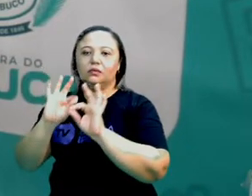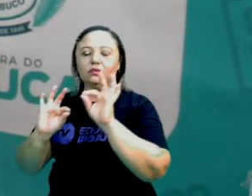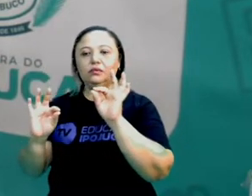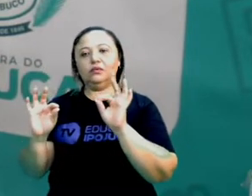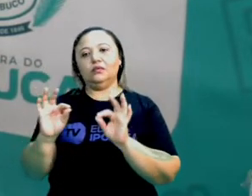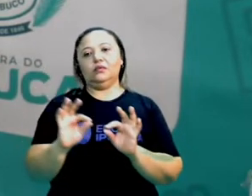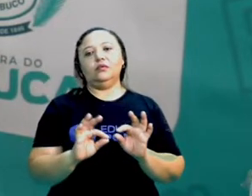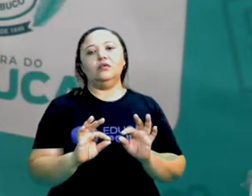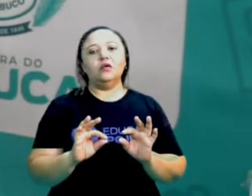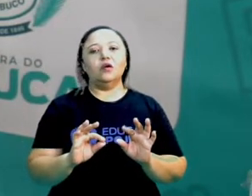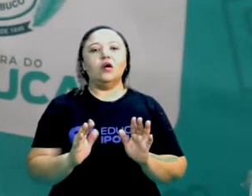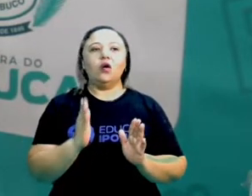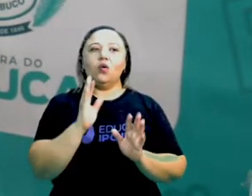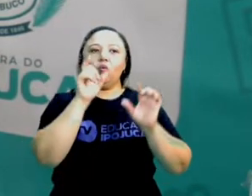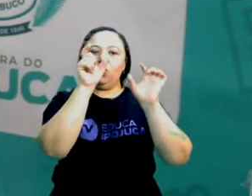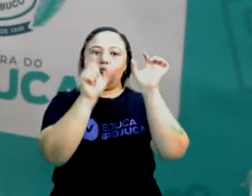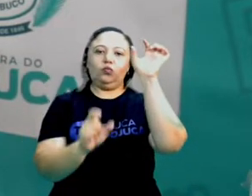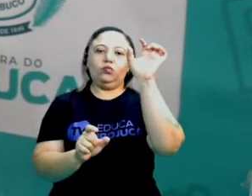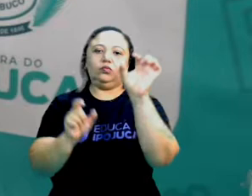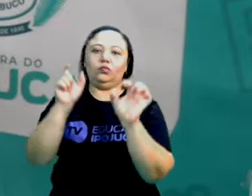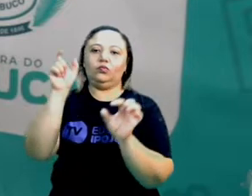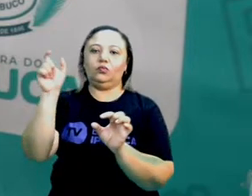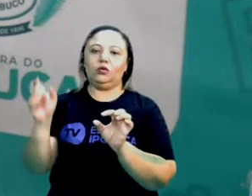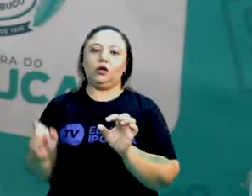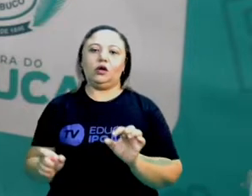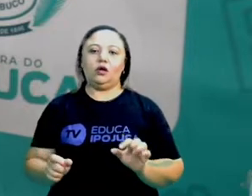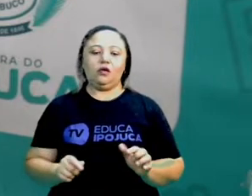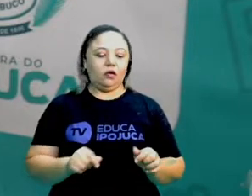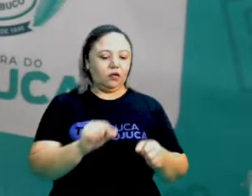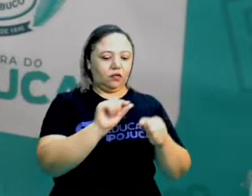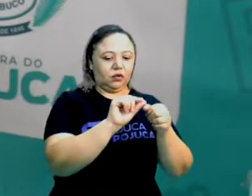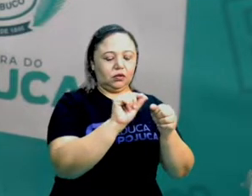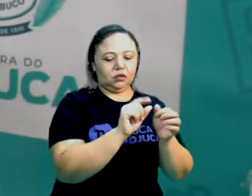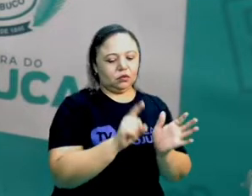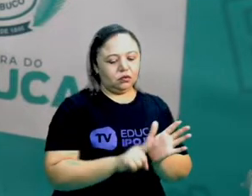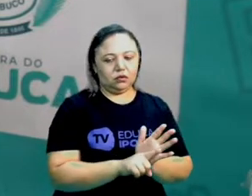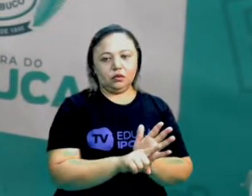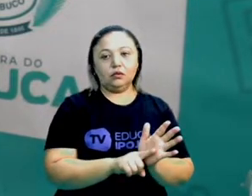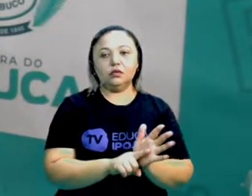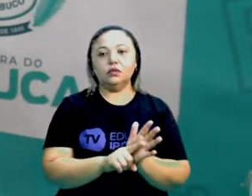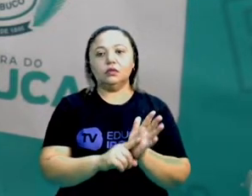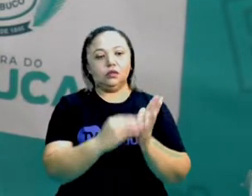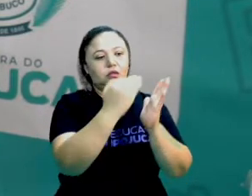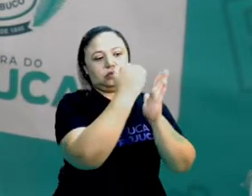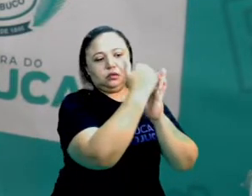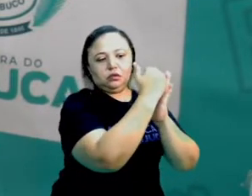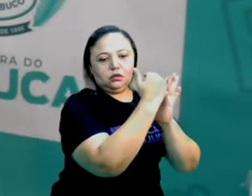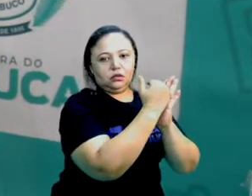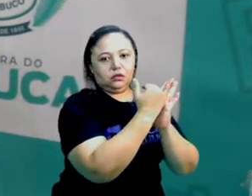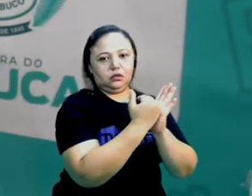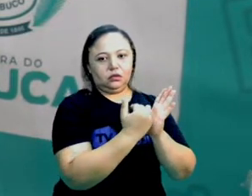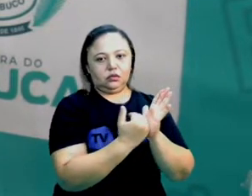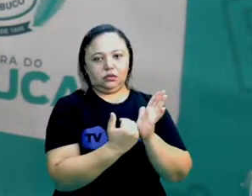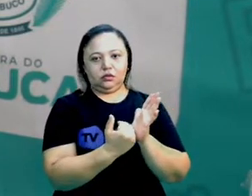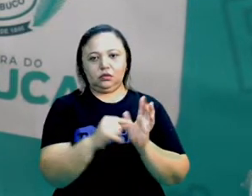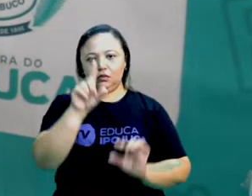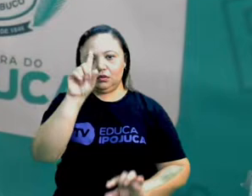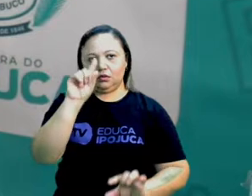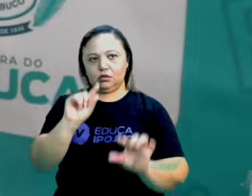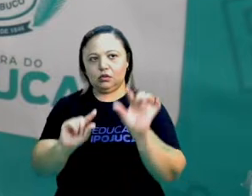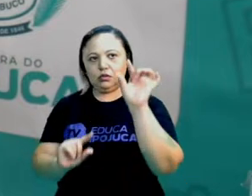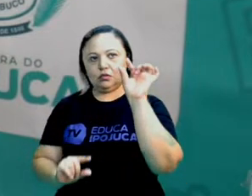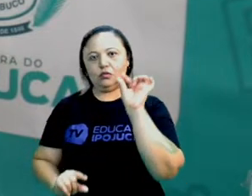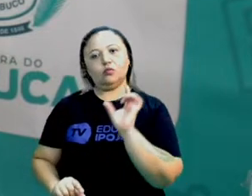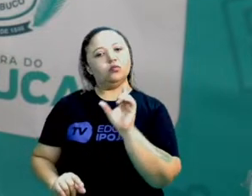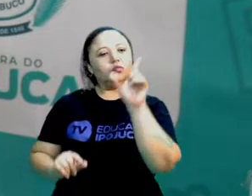fazer a pesquisa, montar os dados na tabela, depois de escolher um tipo de gráfico